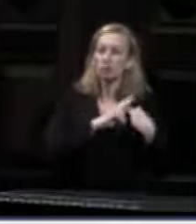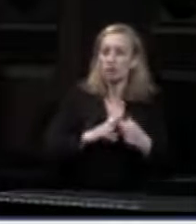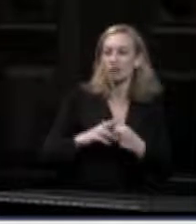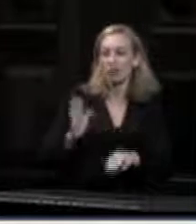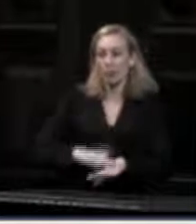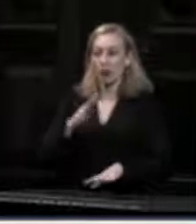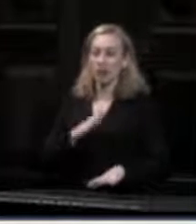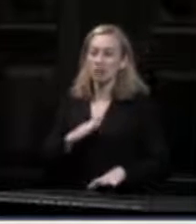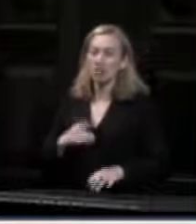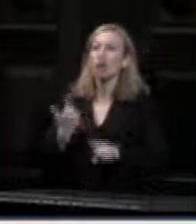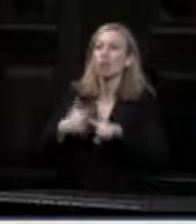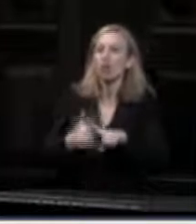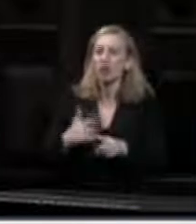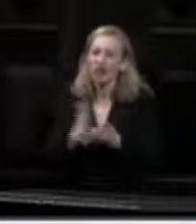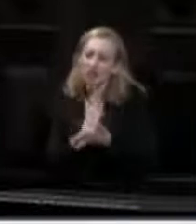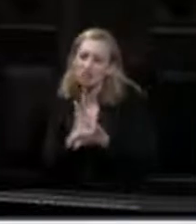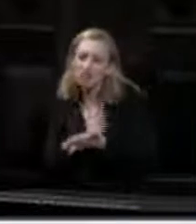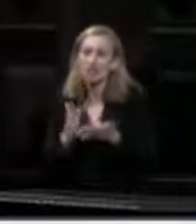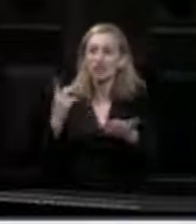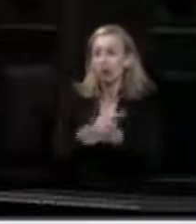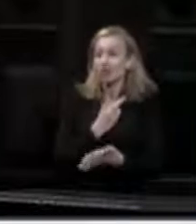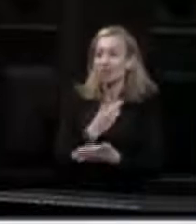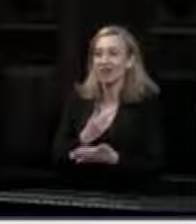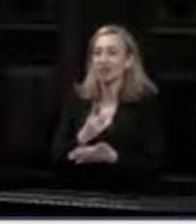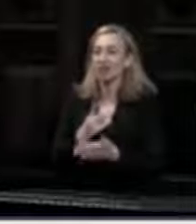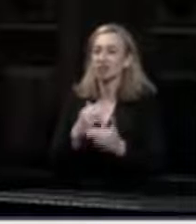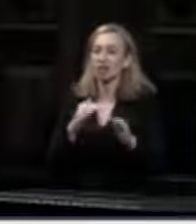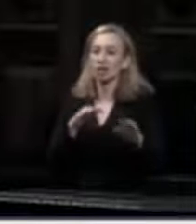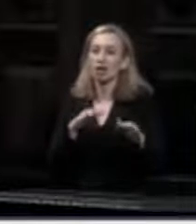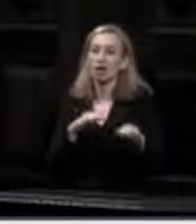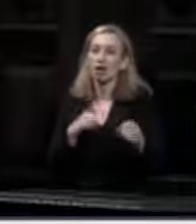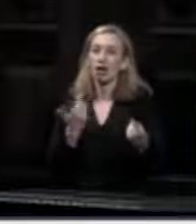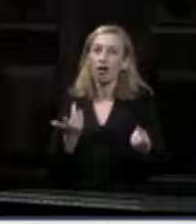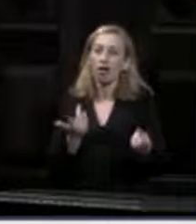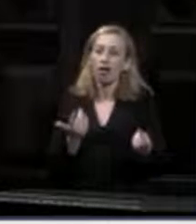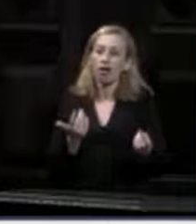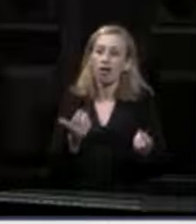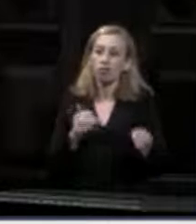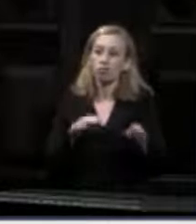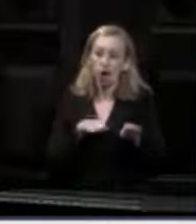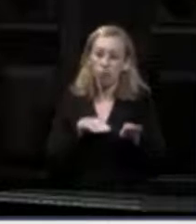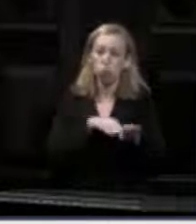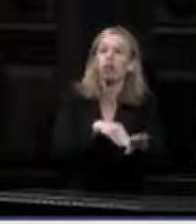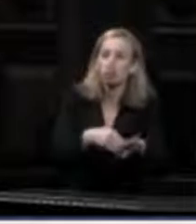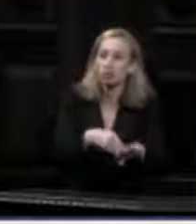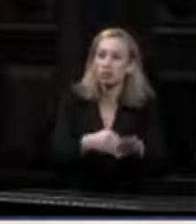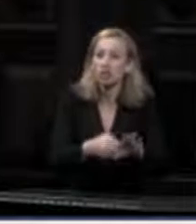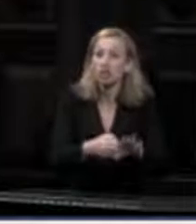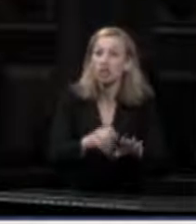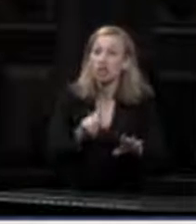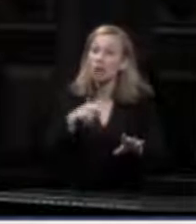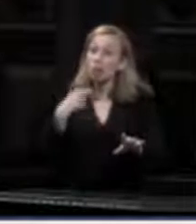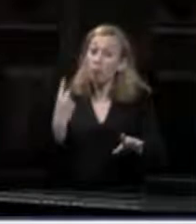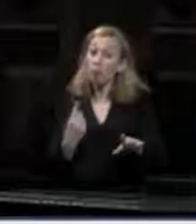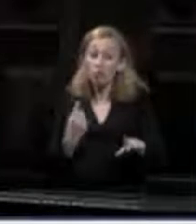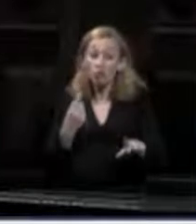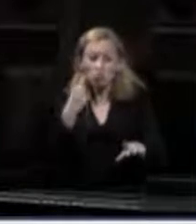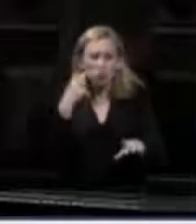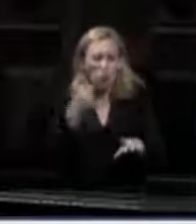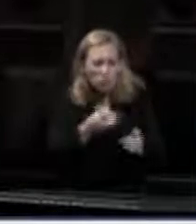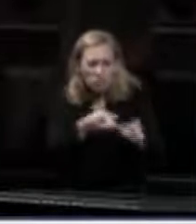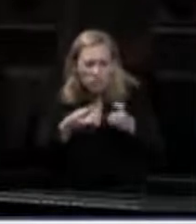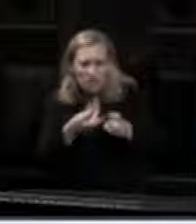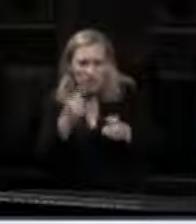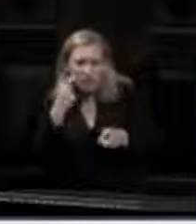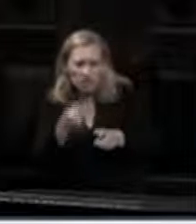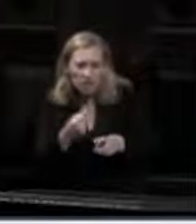maior. Porque, de vez em quando, acontecem acidentes aí e a gente descobre que são os piratas. Então, por isso a importância